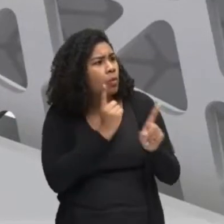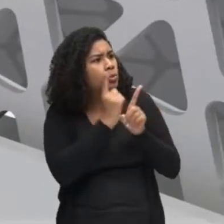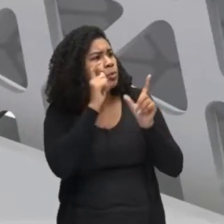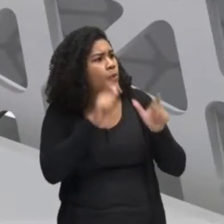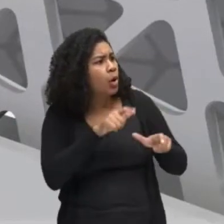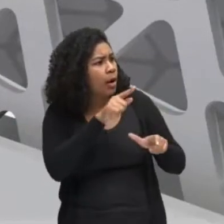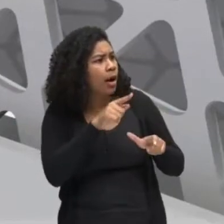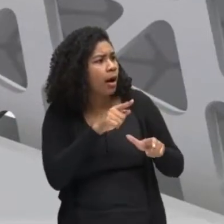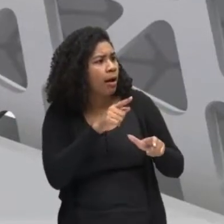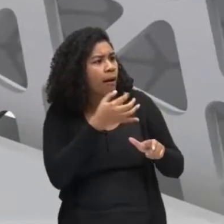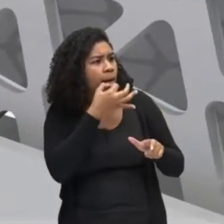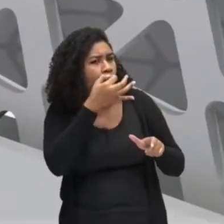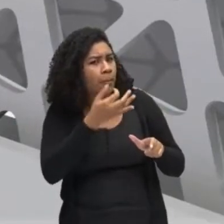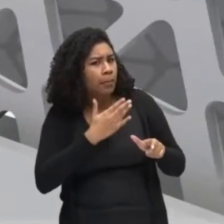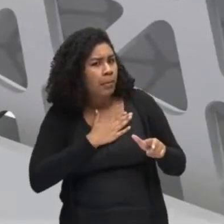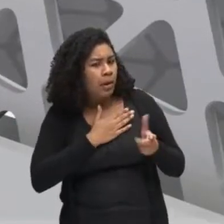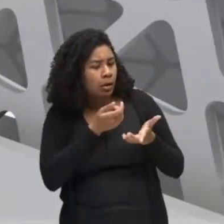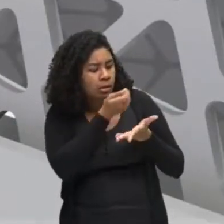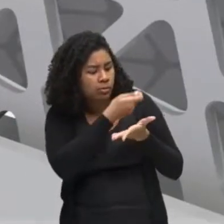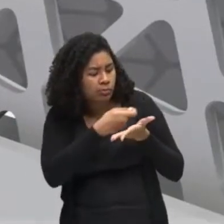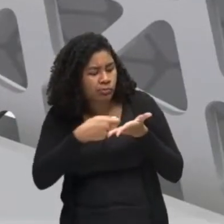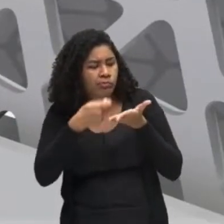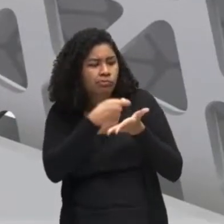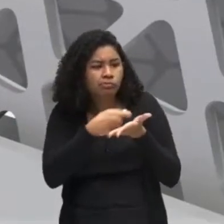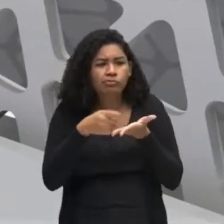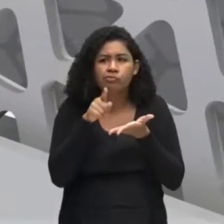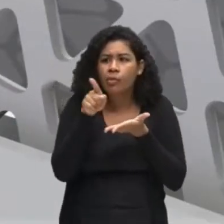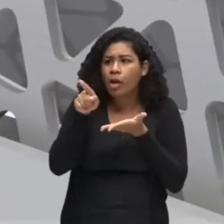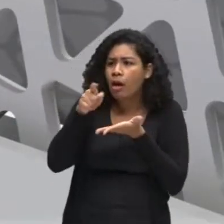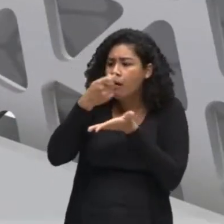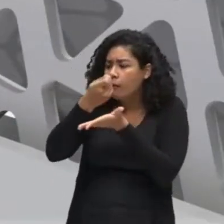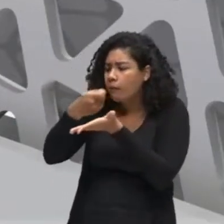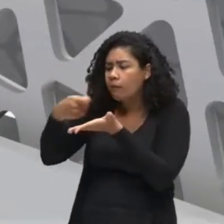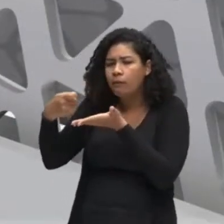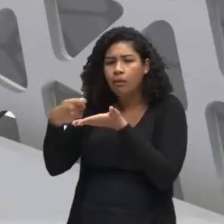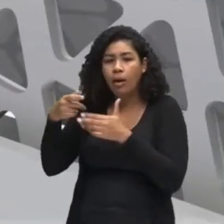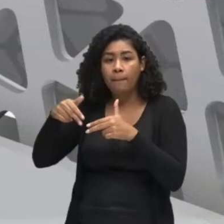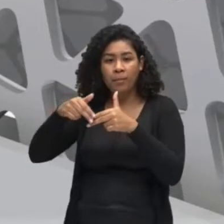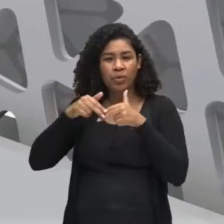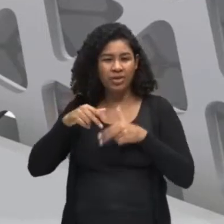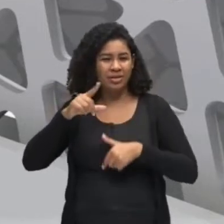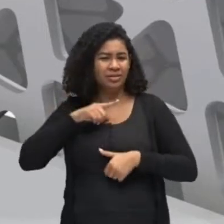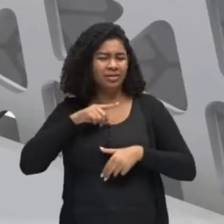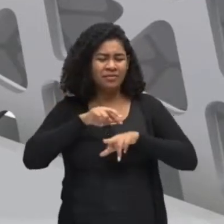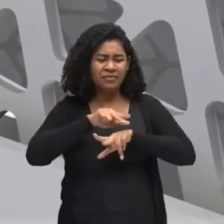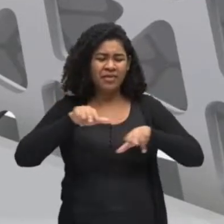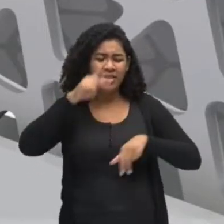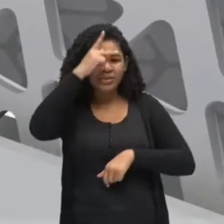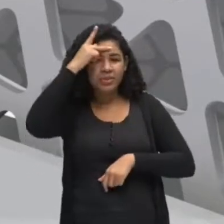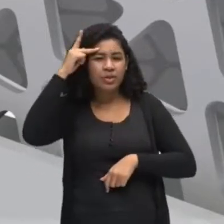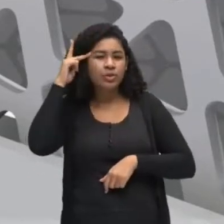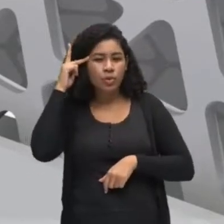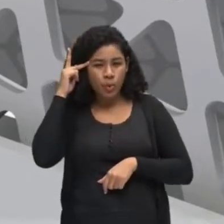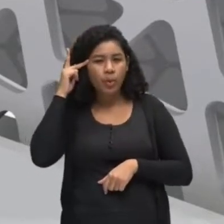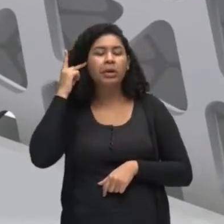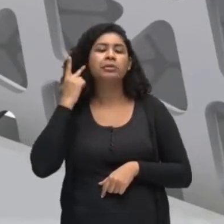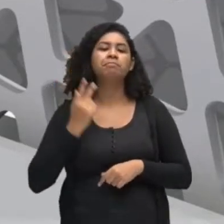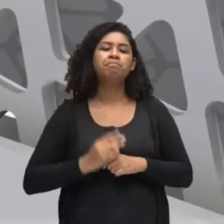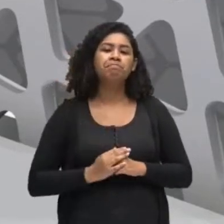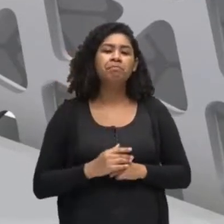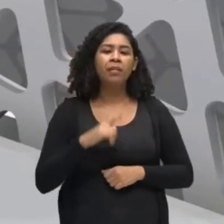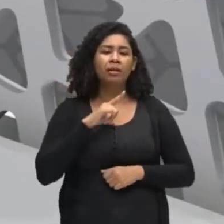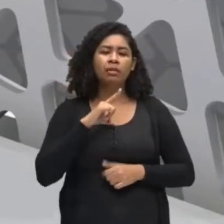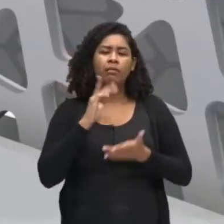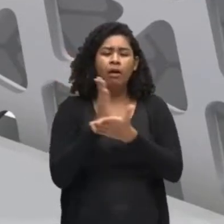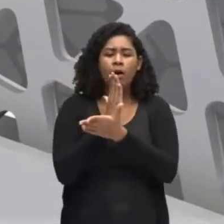tá bom? Dentre esses muitos navegadores, dentre essas muitas expedições na nossa região, alguns navegadores